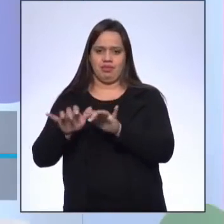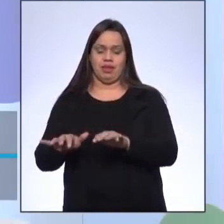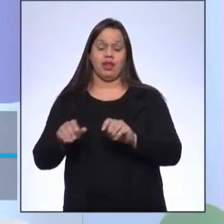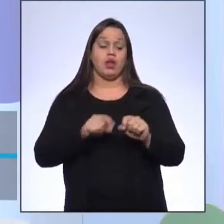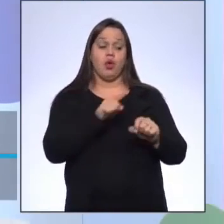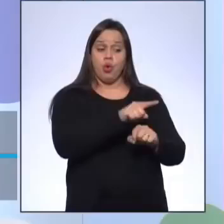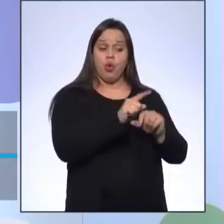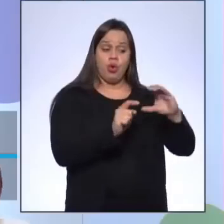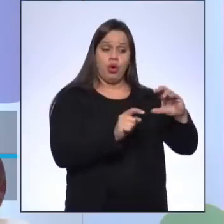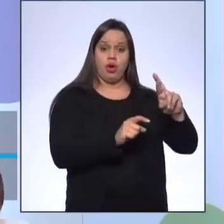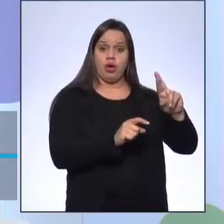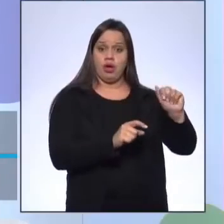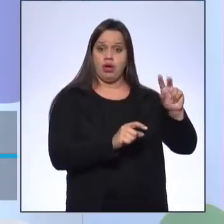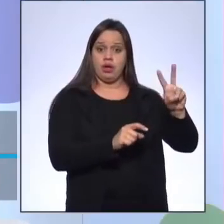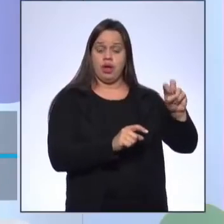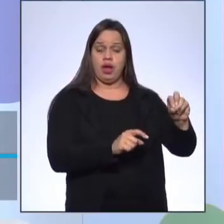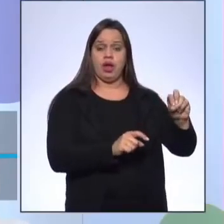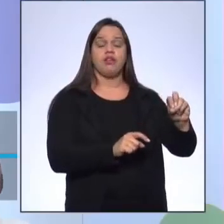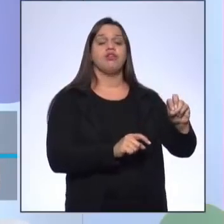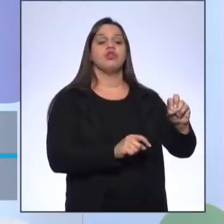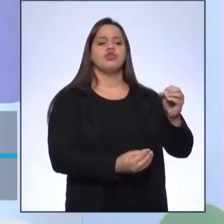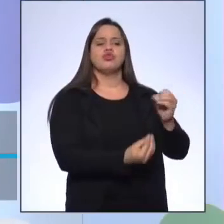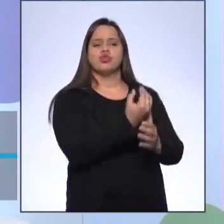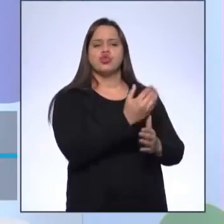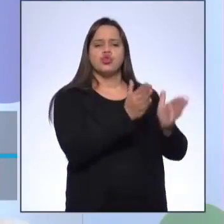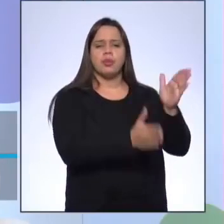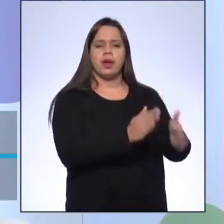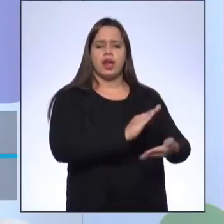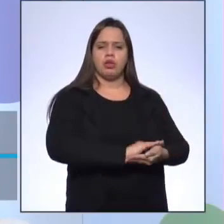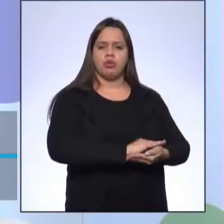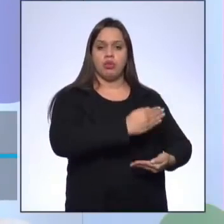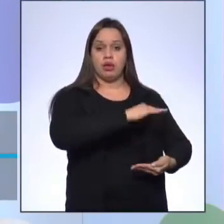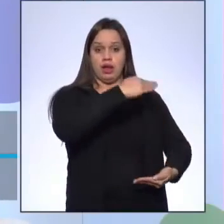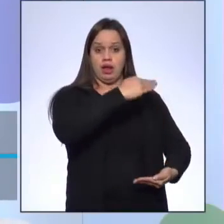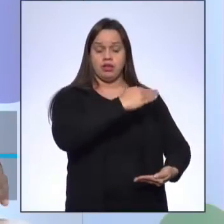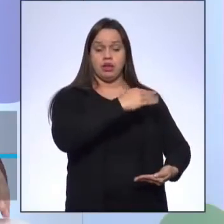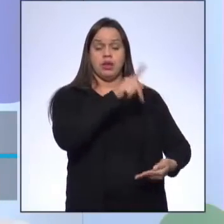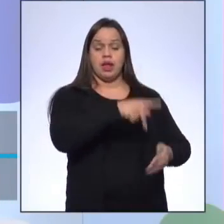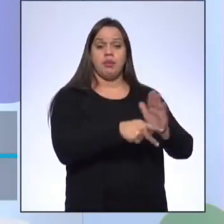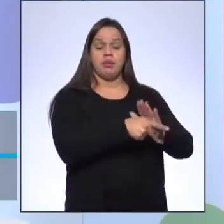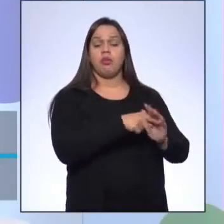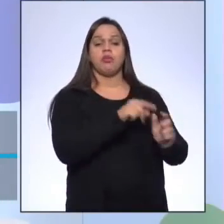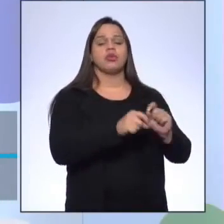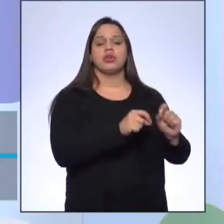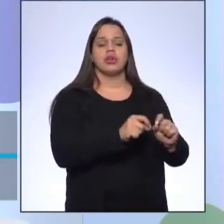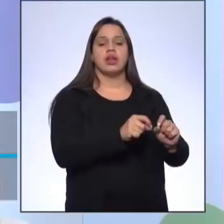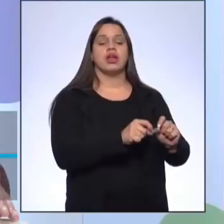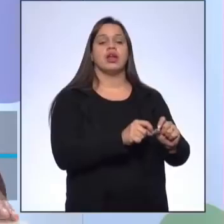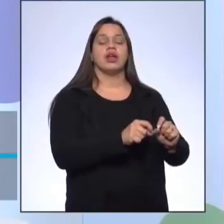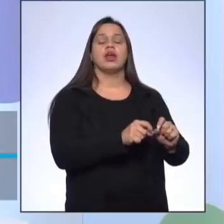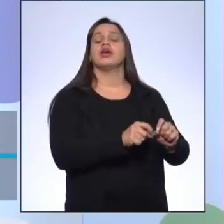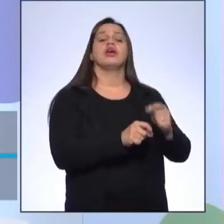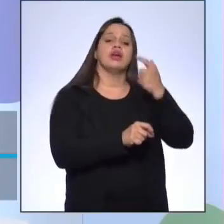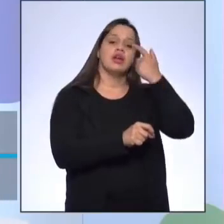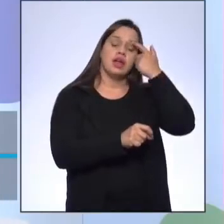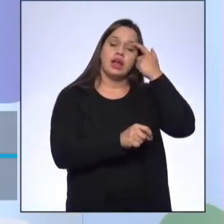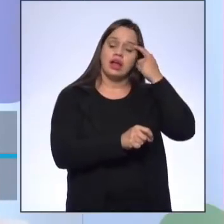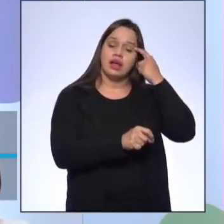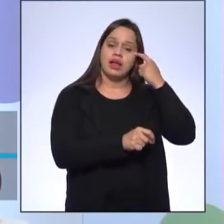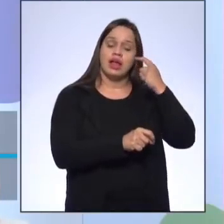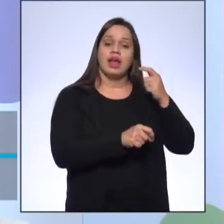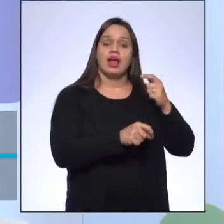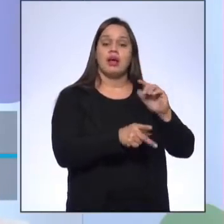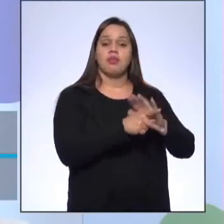surge ainda no período do Renascimento, tá? E ele é um instrumento de corda, ele é muito parecido com o piano, muito parecido com o órgão, só